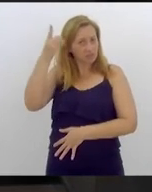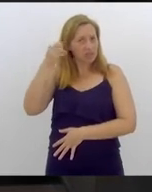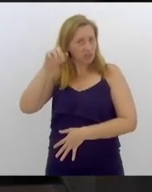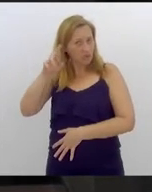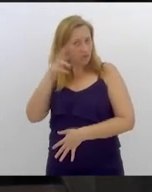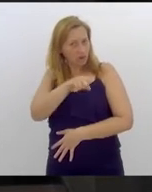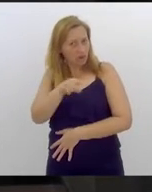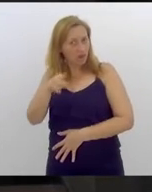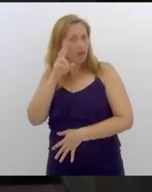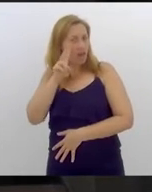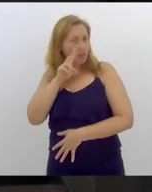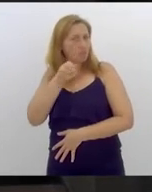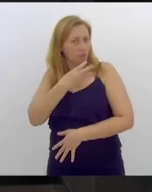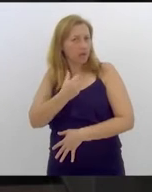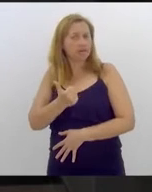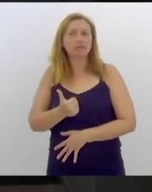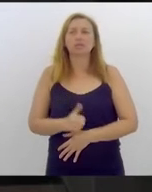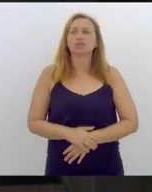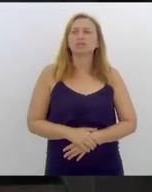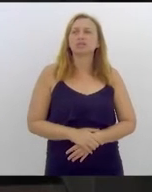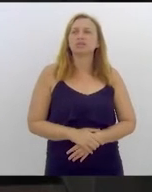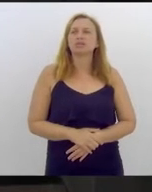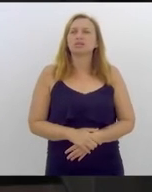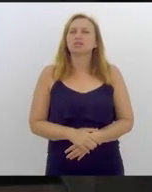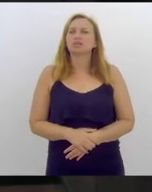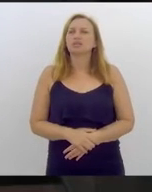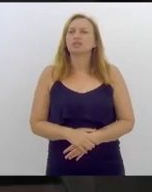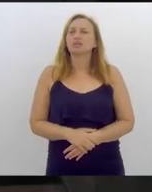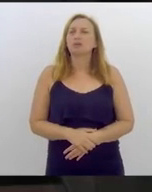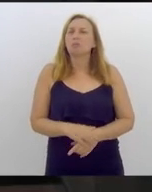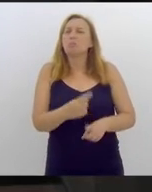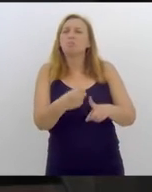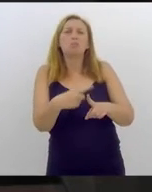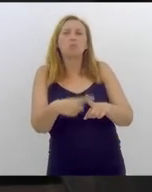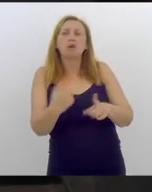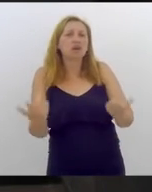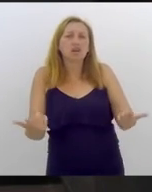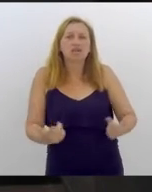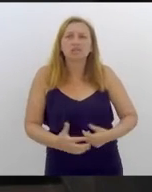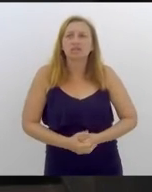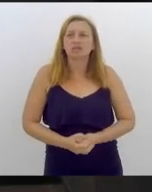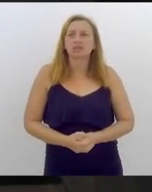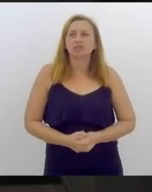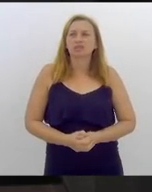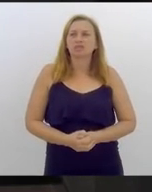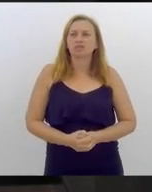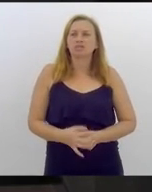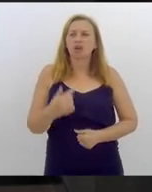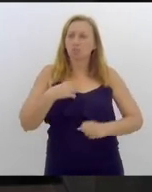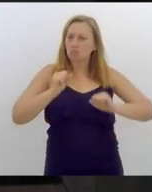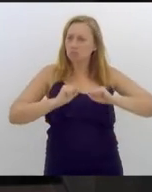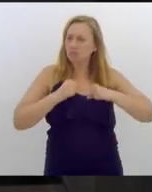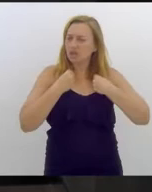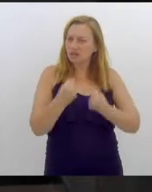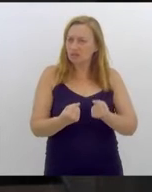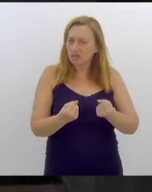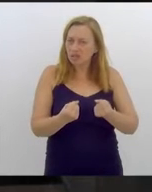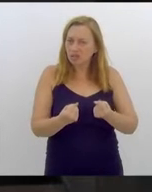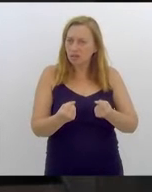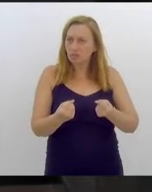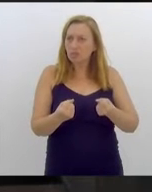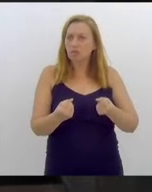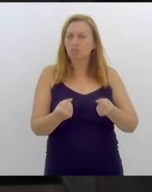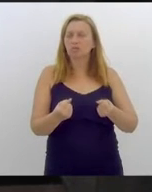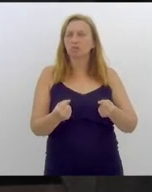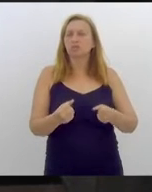bem de porque eu era um defensor intransigente